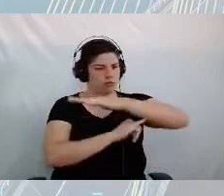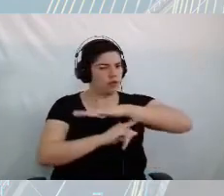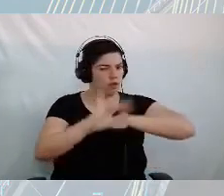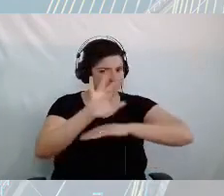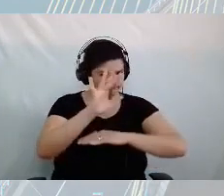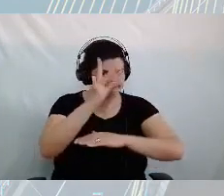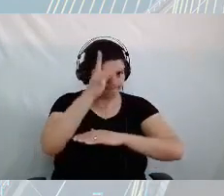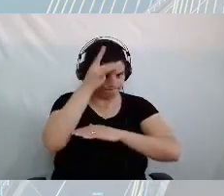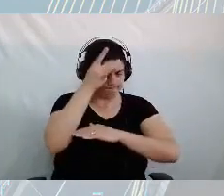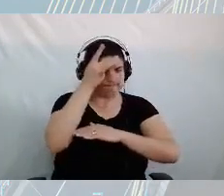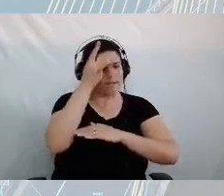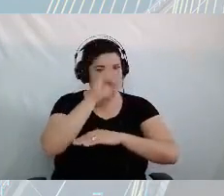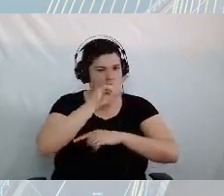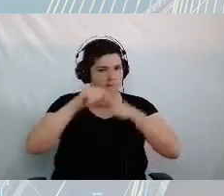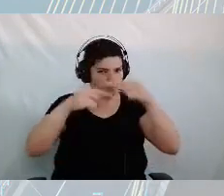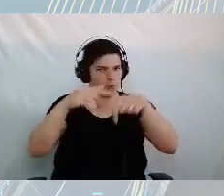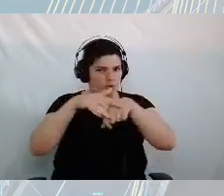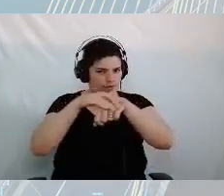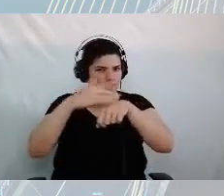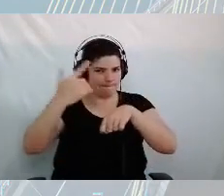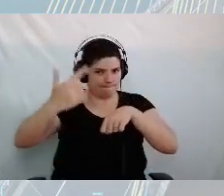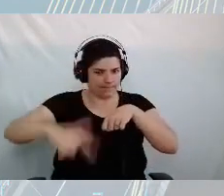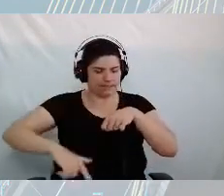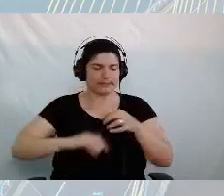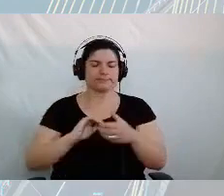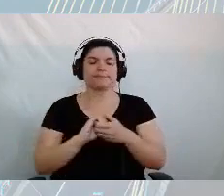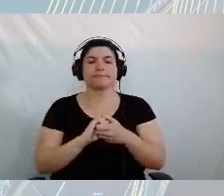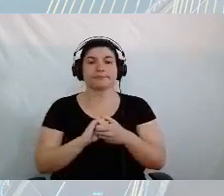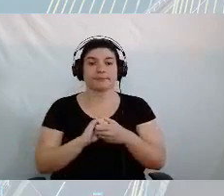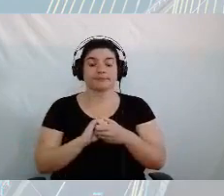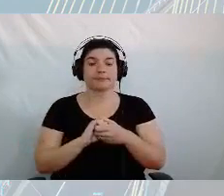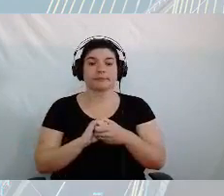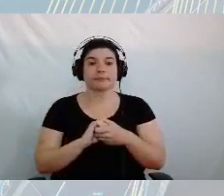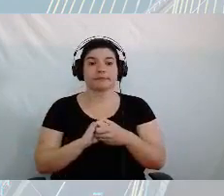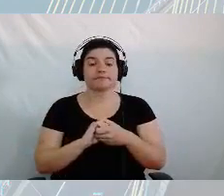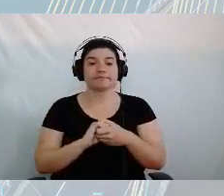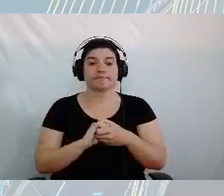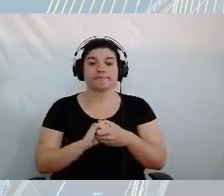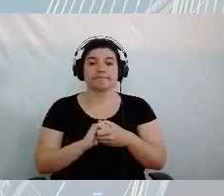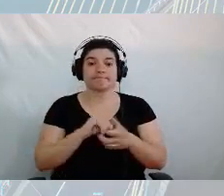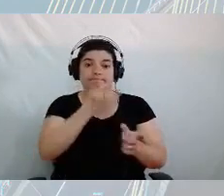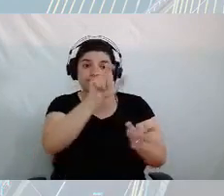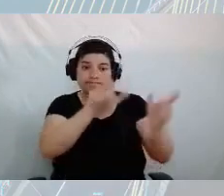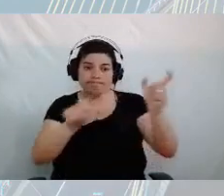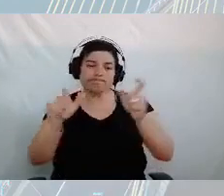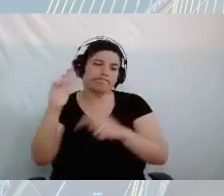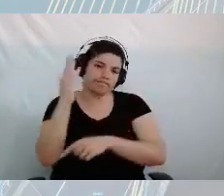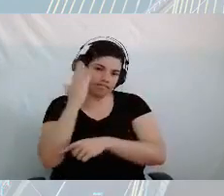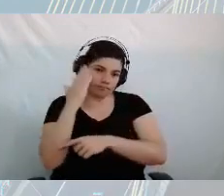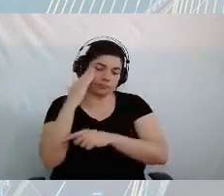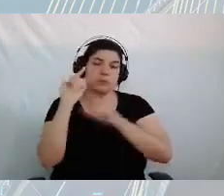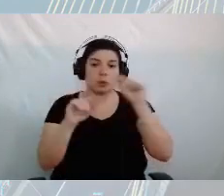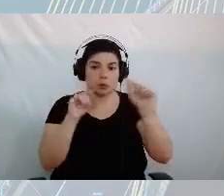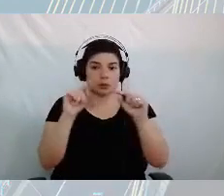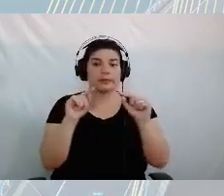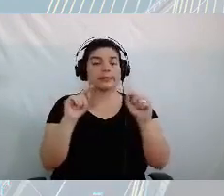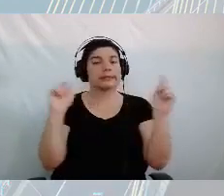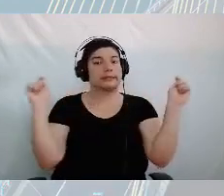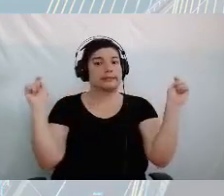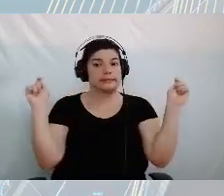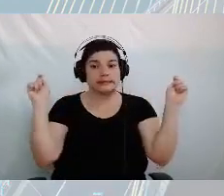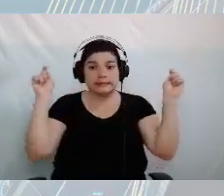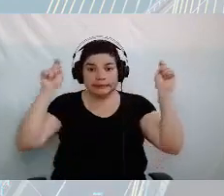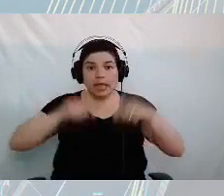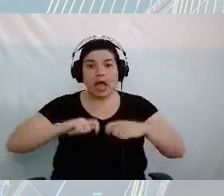A gente vai falar sobre ela um pouco mais à frente. Com as personas definidas, a gente podia começar